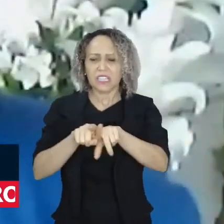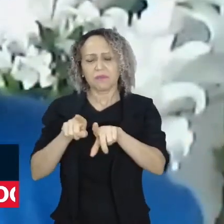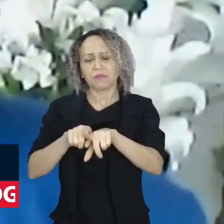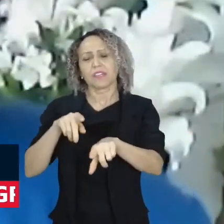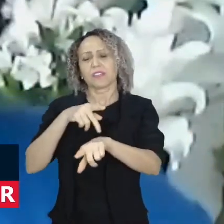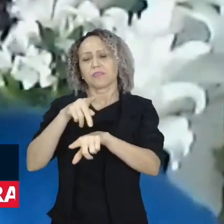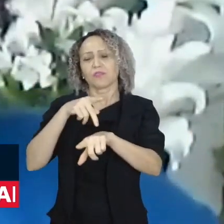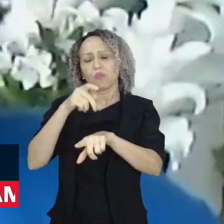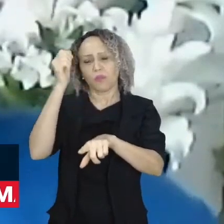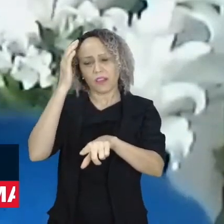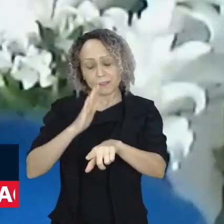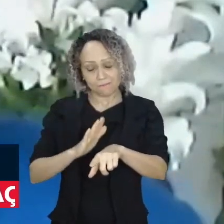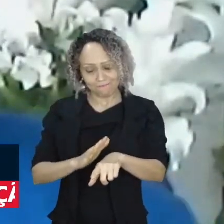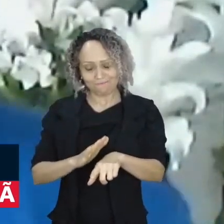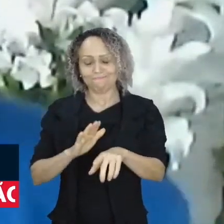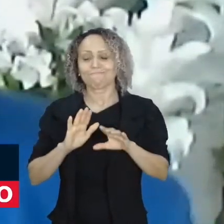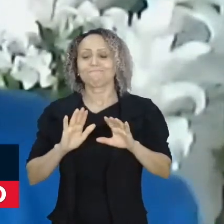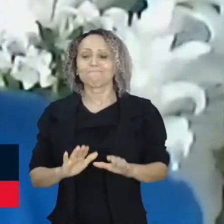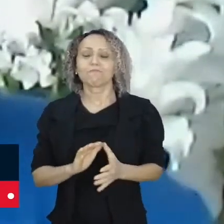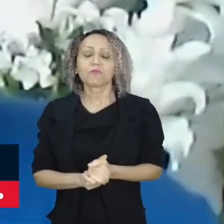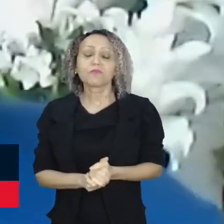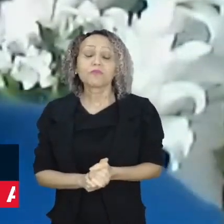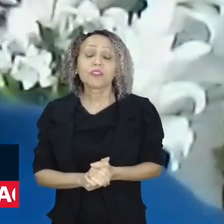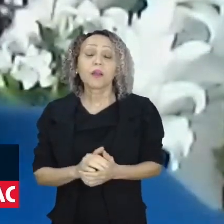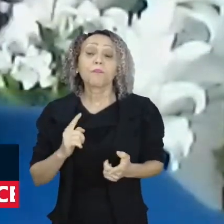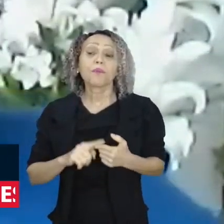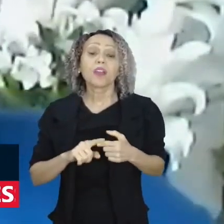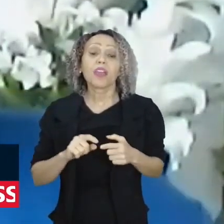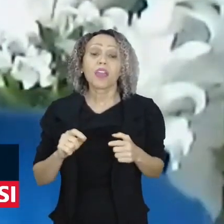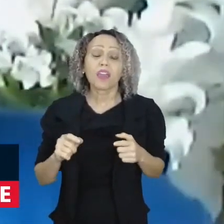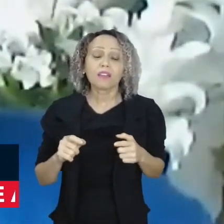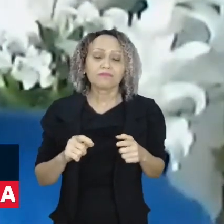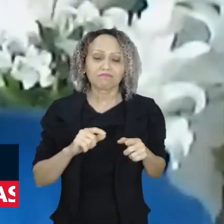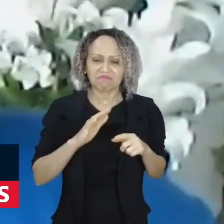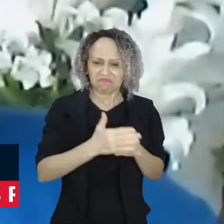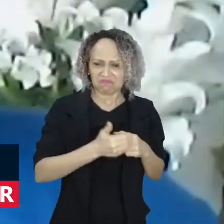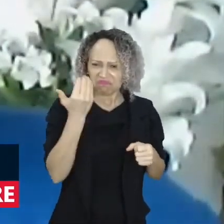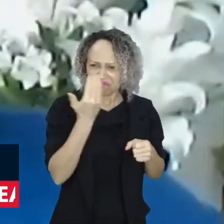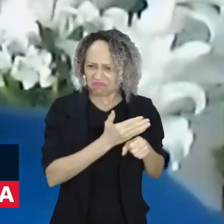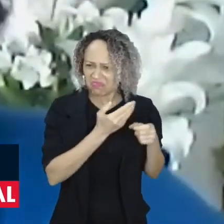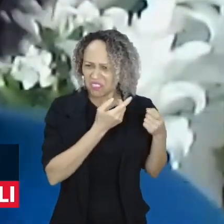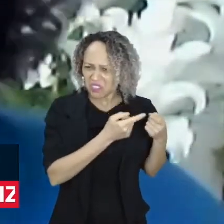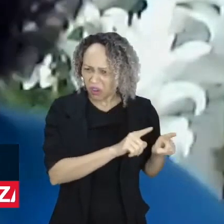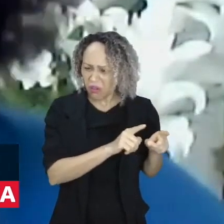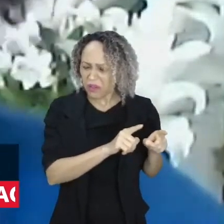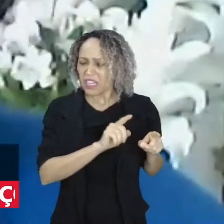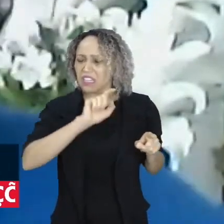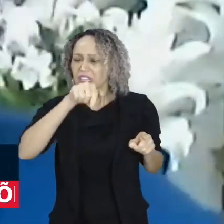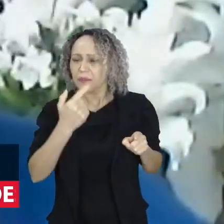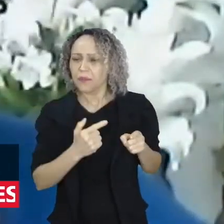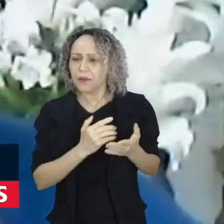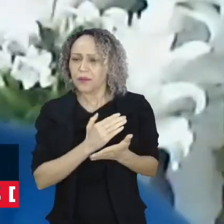mais lá em São Gonçalo, no Rio de Janeiro. E a gente começou conversando com ela sobre a fome, que quadriplicou no